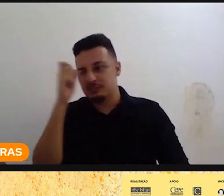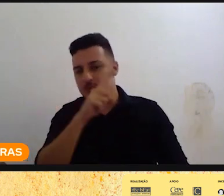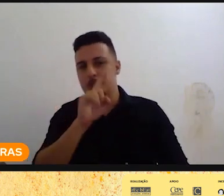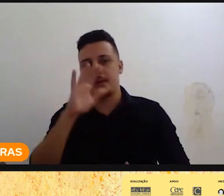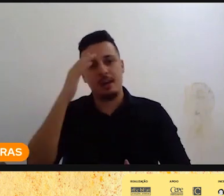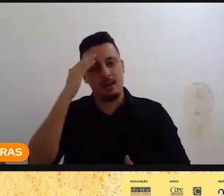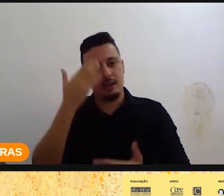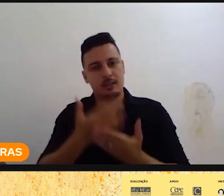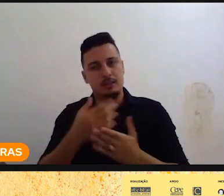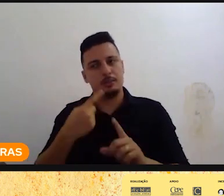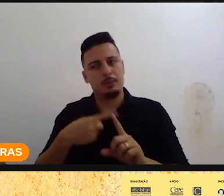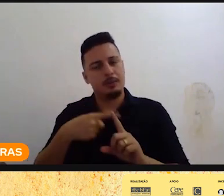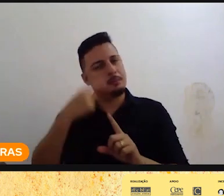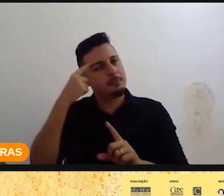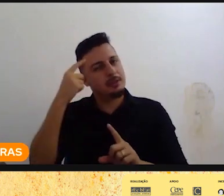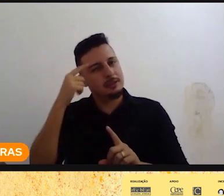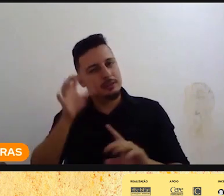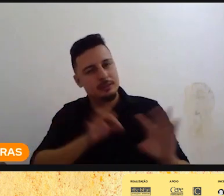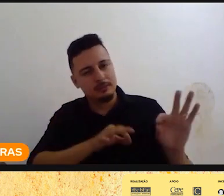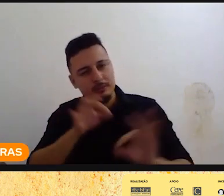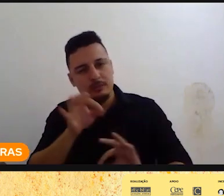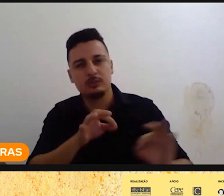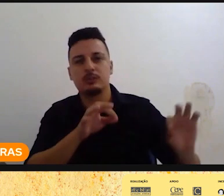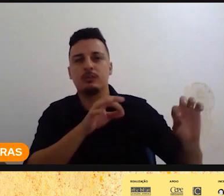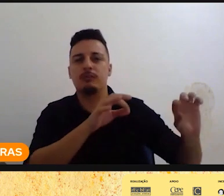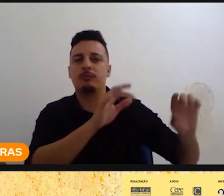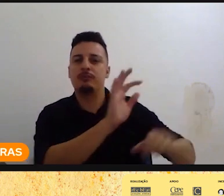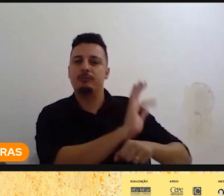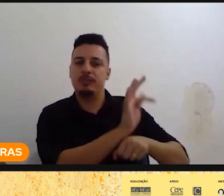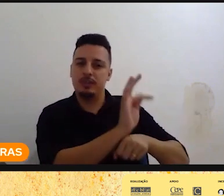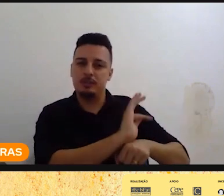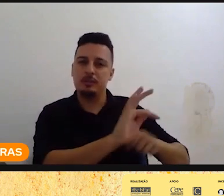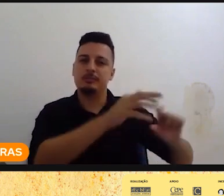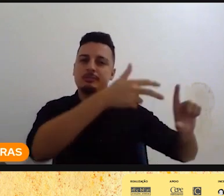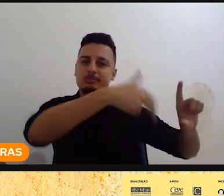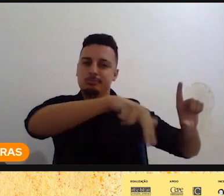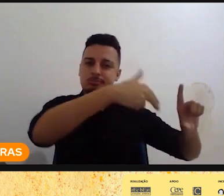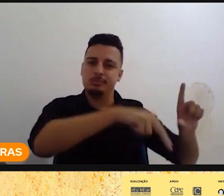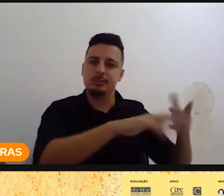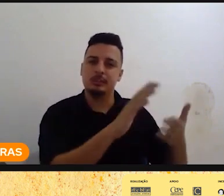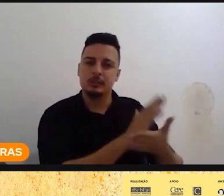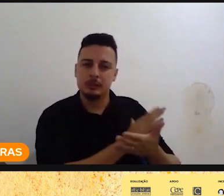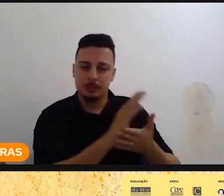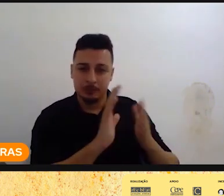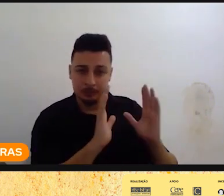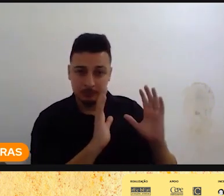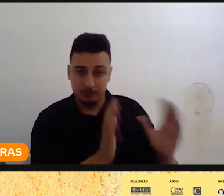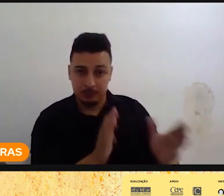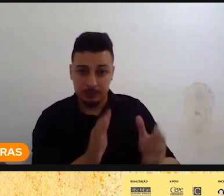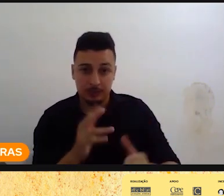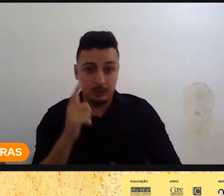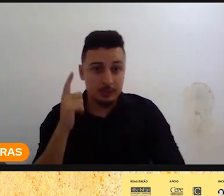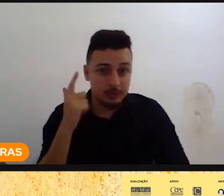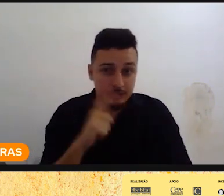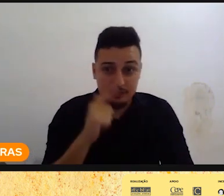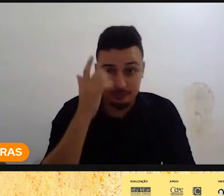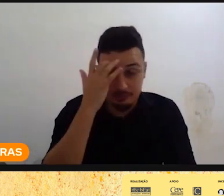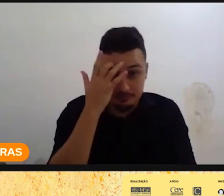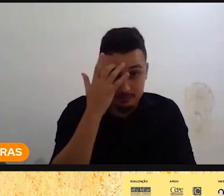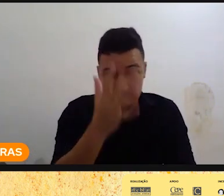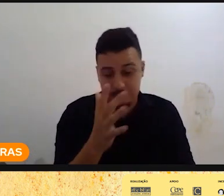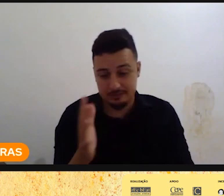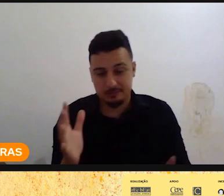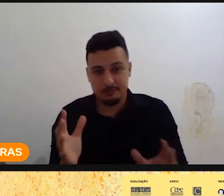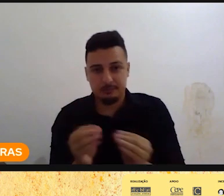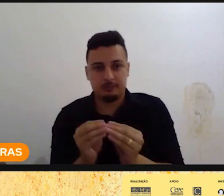do filme, né, um board, animatic, algumas cenas animadas, a gente vai conseguir viabilizar o restante.